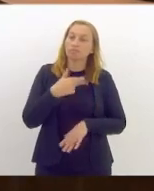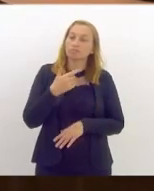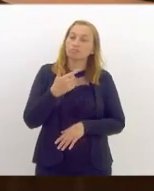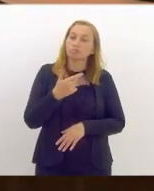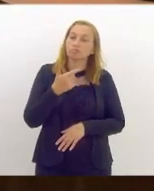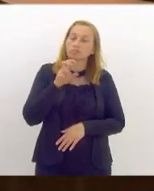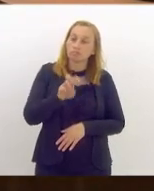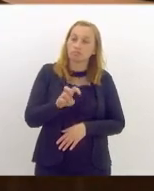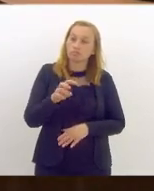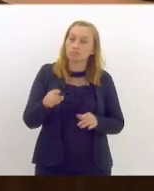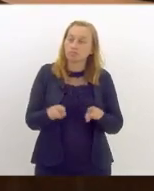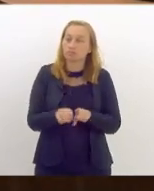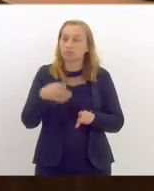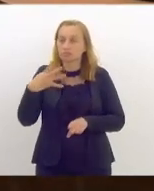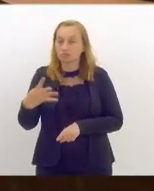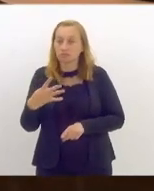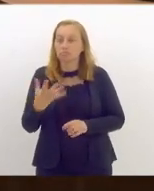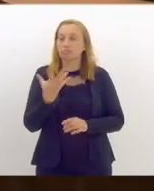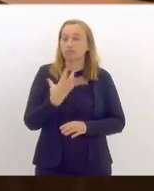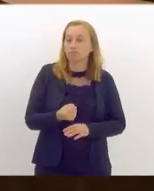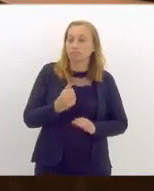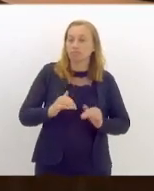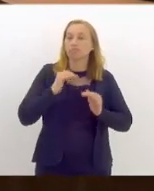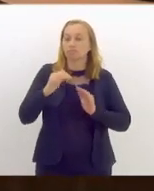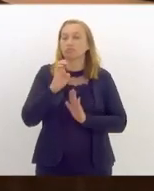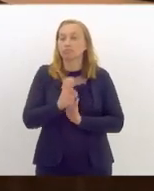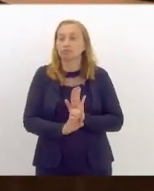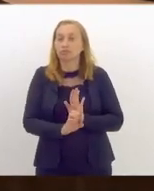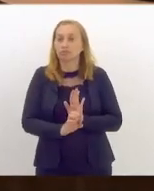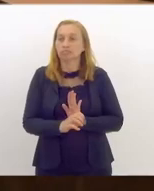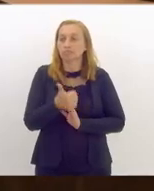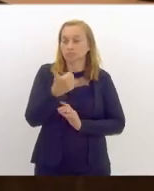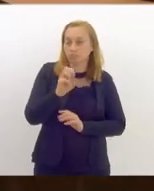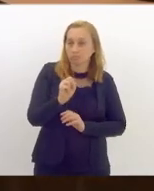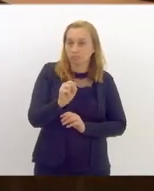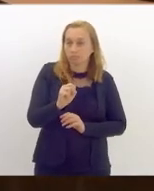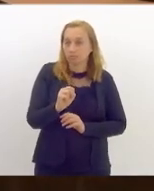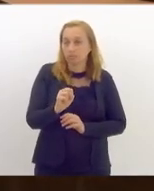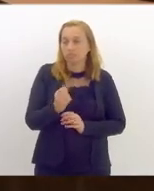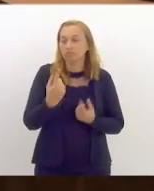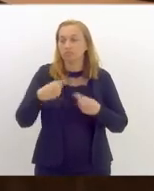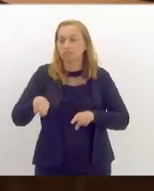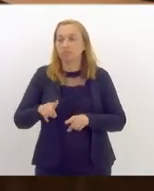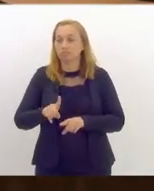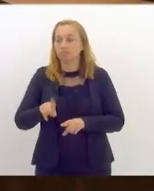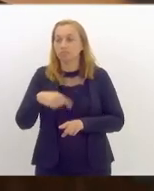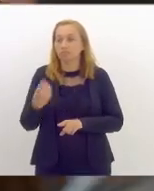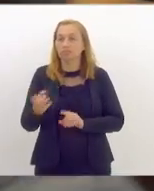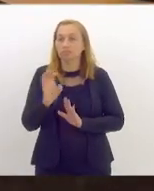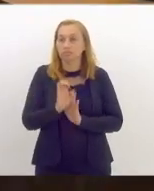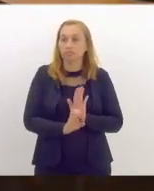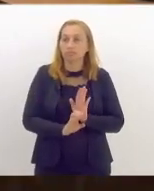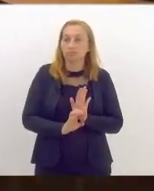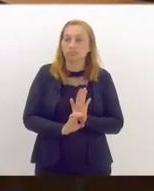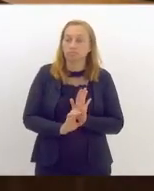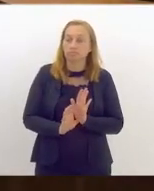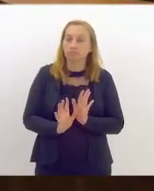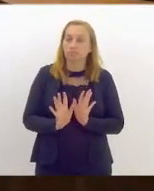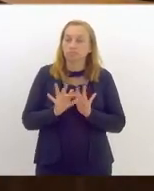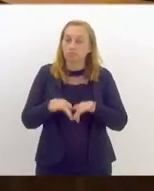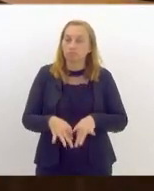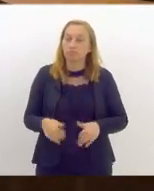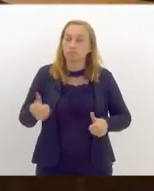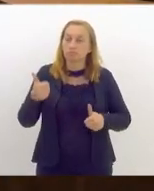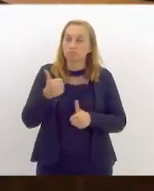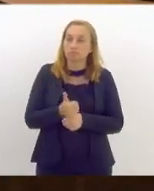emendas 5 e 4 favorável com submenda a emenda 18 contrárias demais emendas concluindo